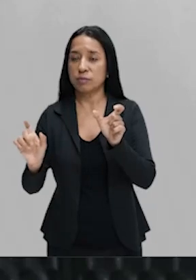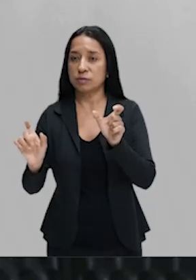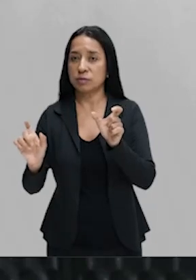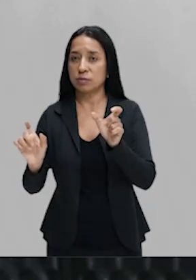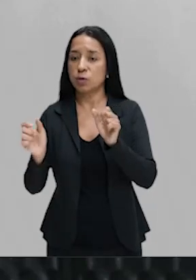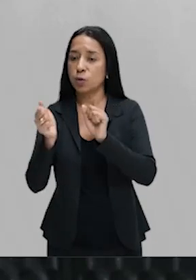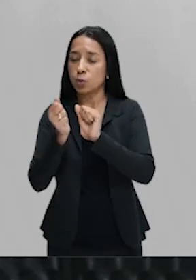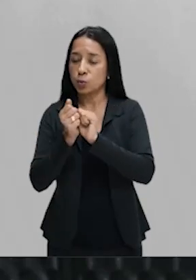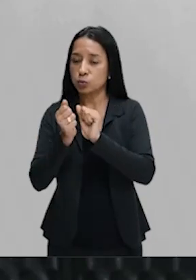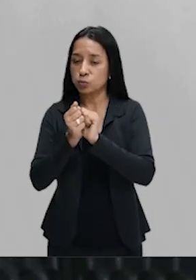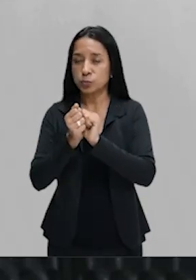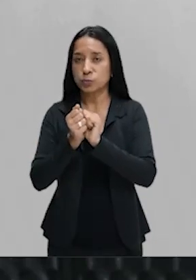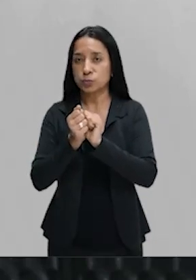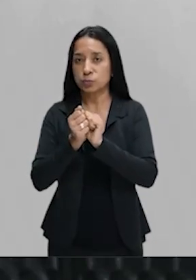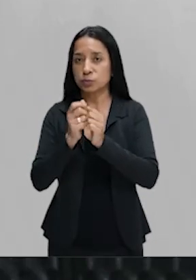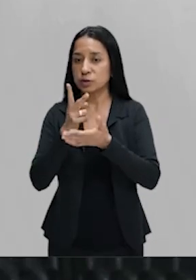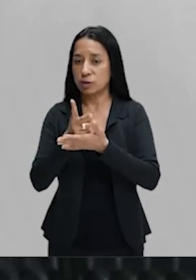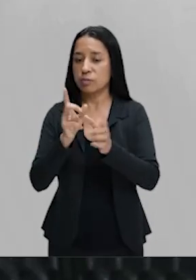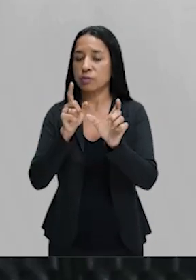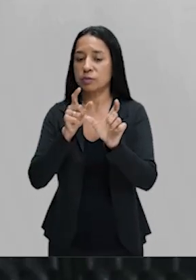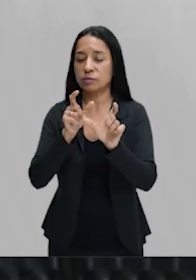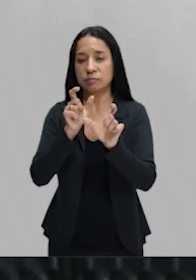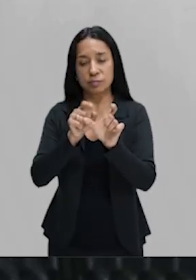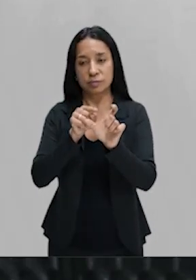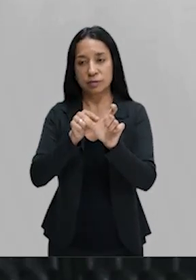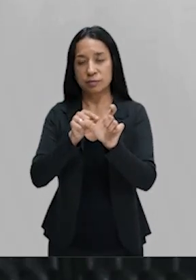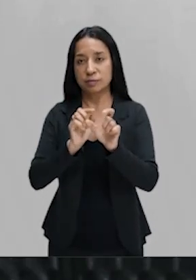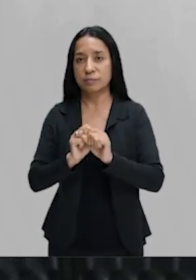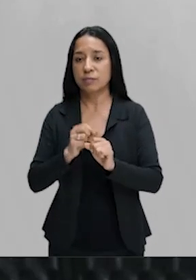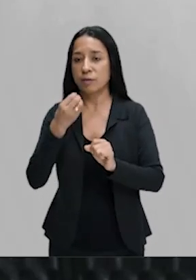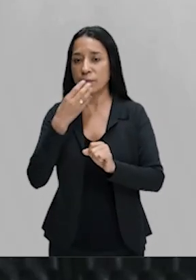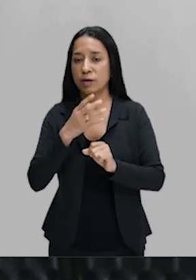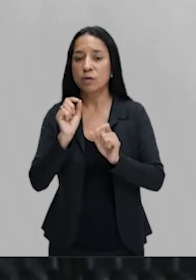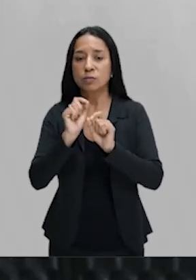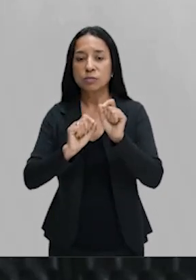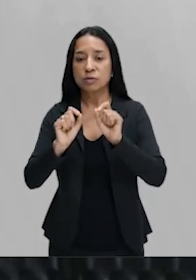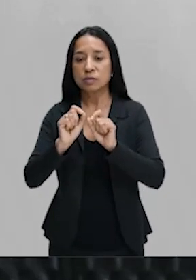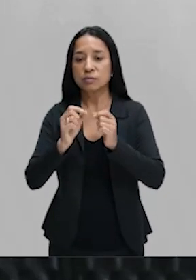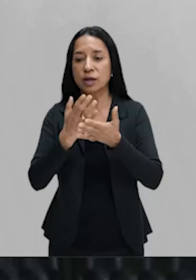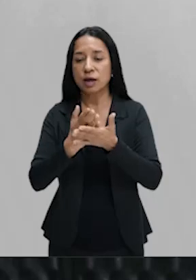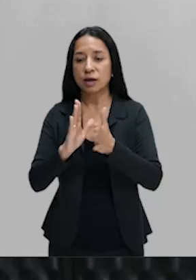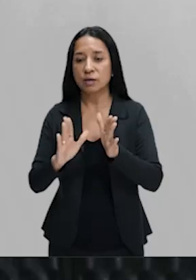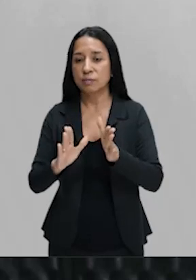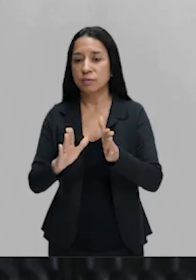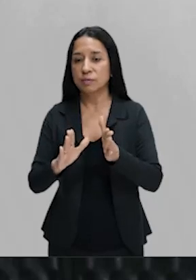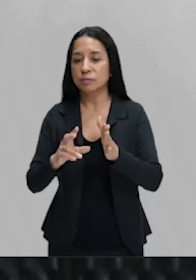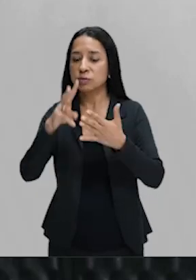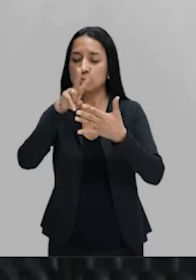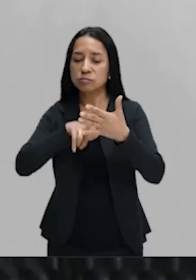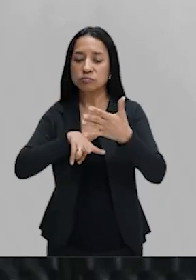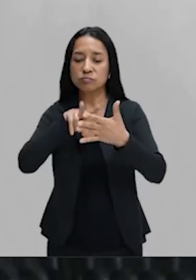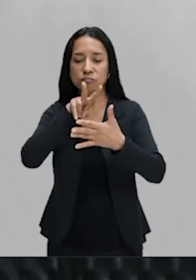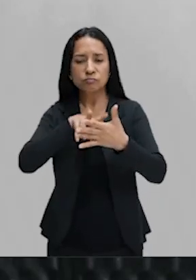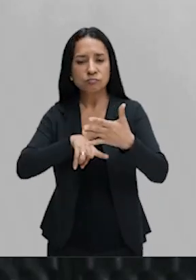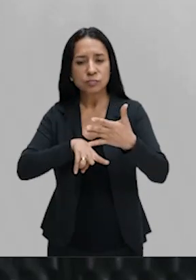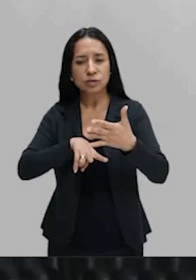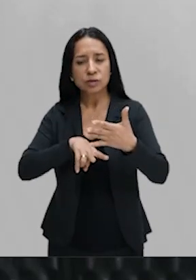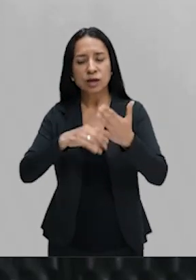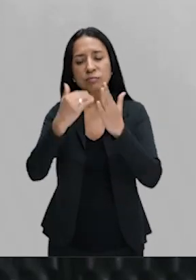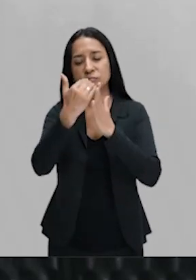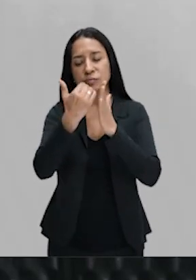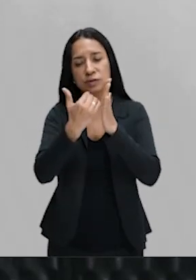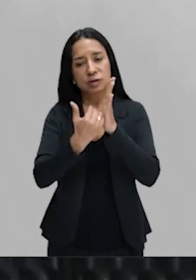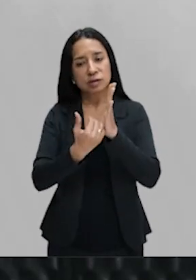junto como visitar-me. Bem, aqui nós terminamos a nossa lista de verbos. E eu quero voltar